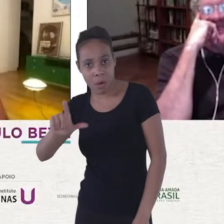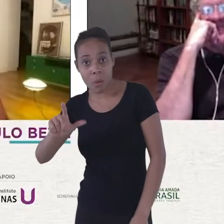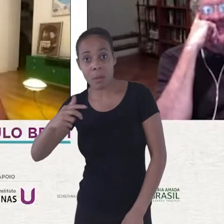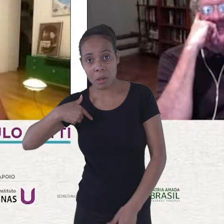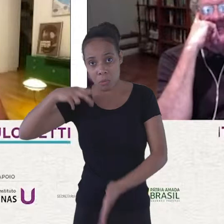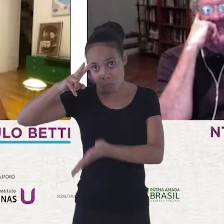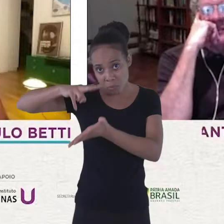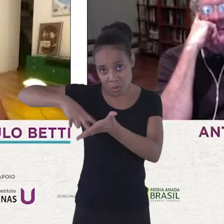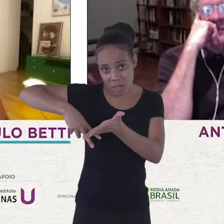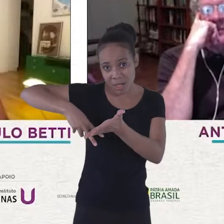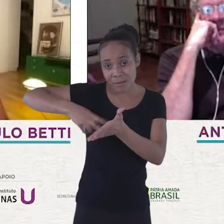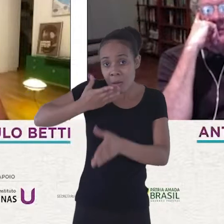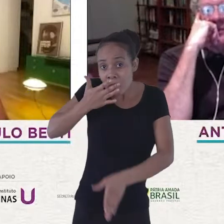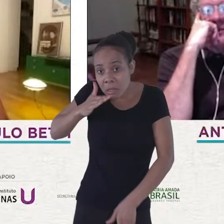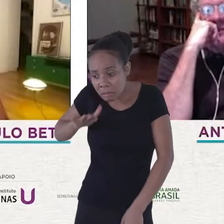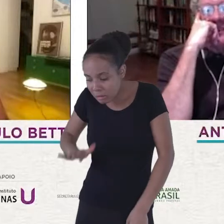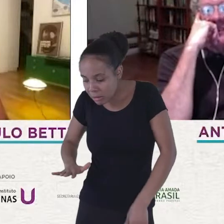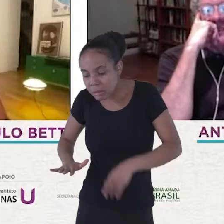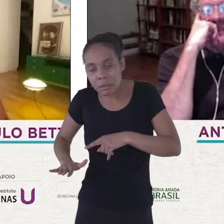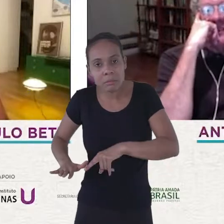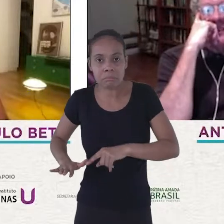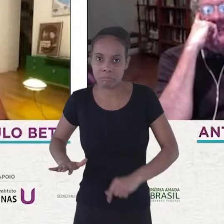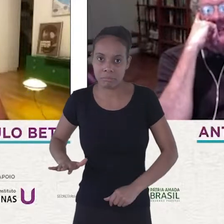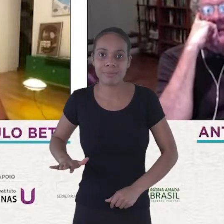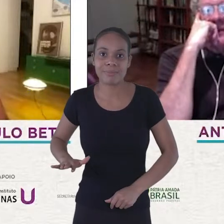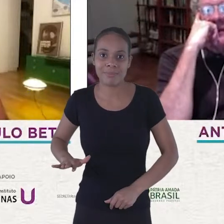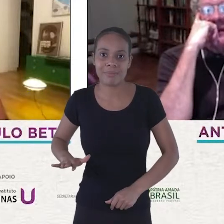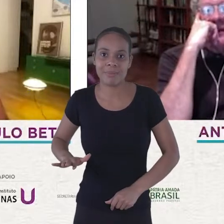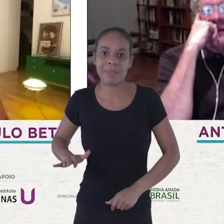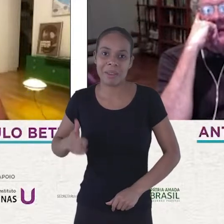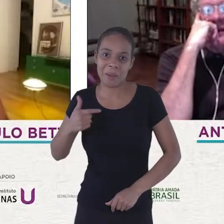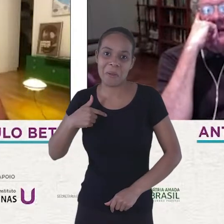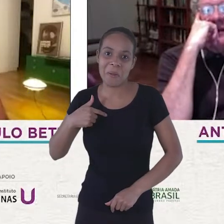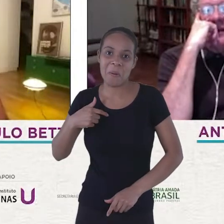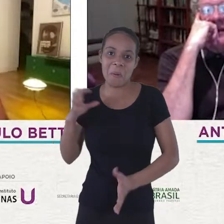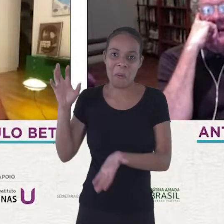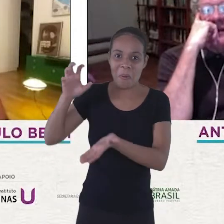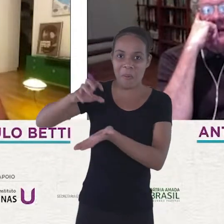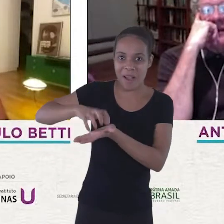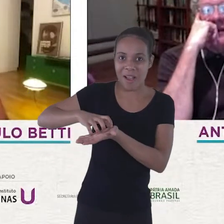bem quase criança, eu era do Partido Comunista, do PCB,